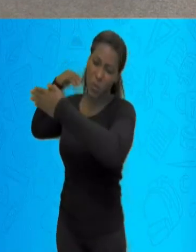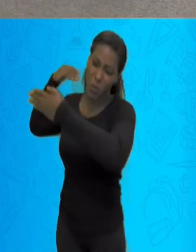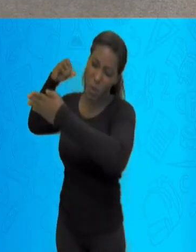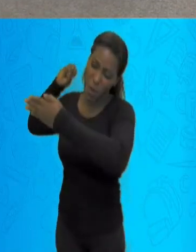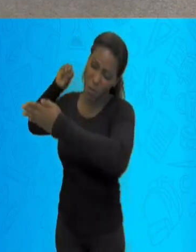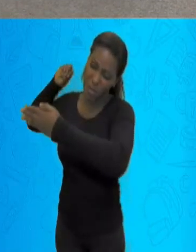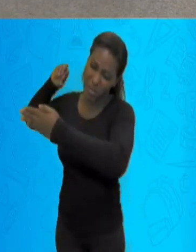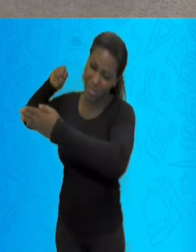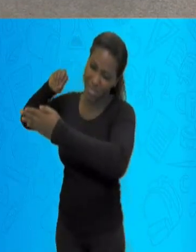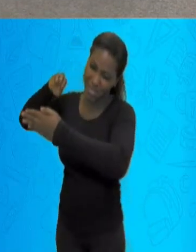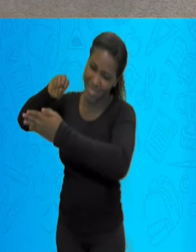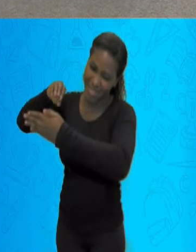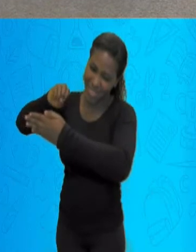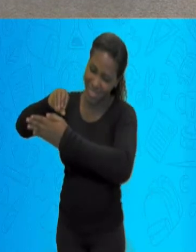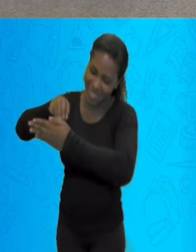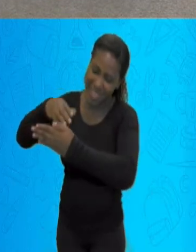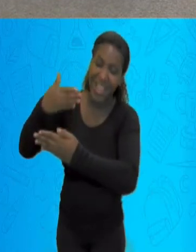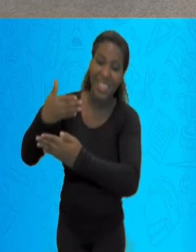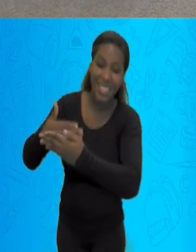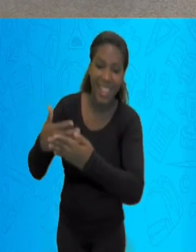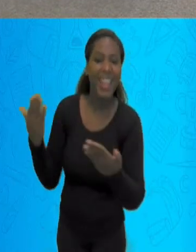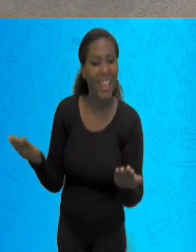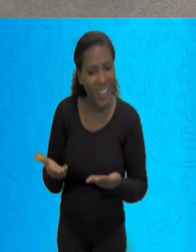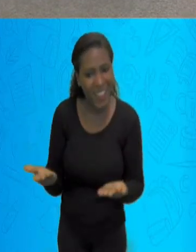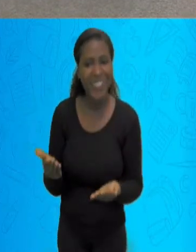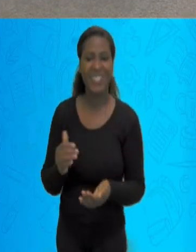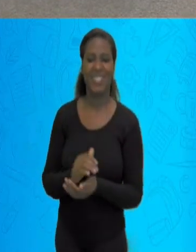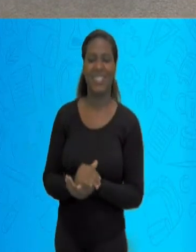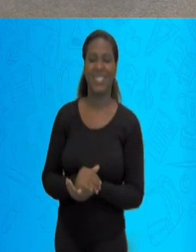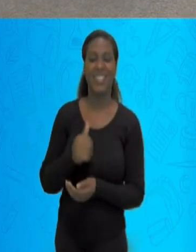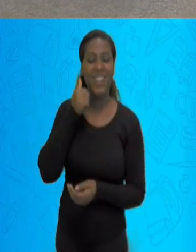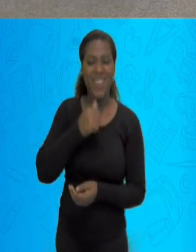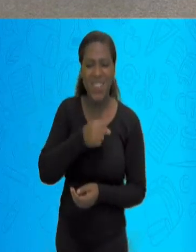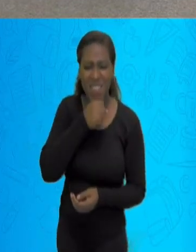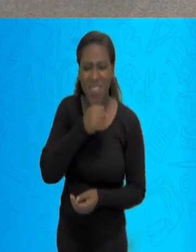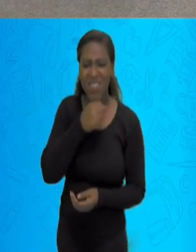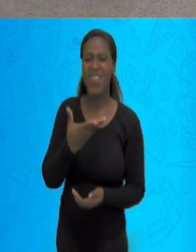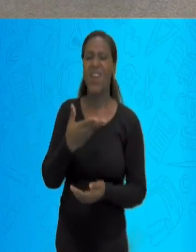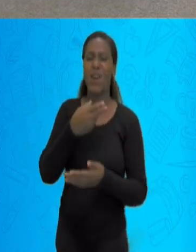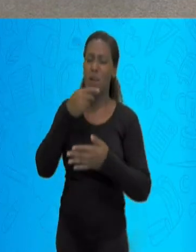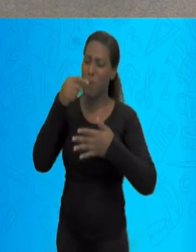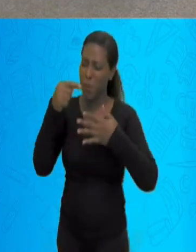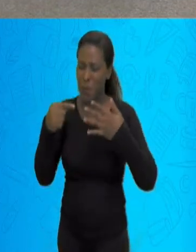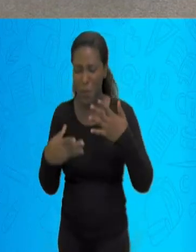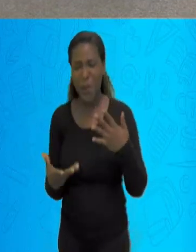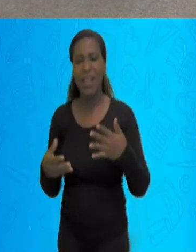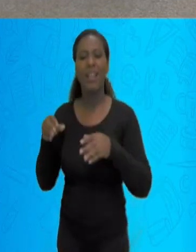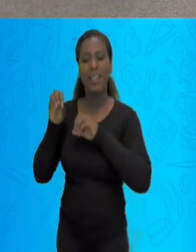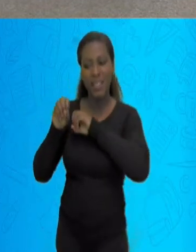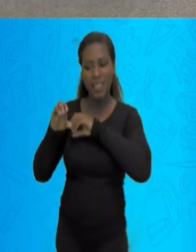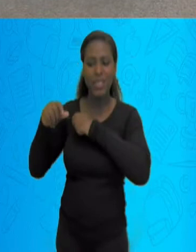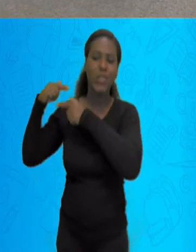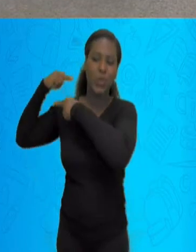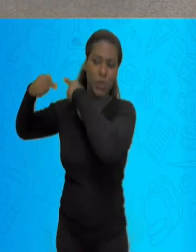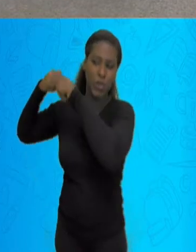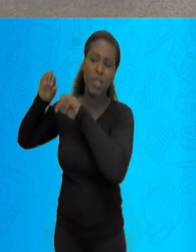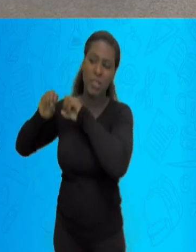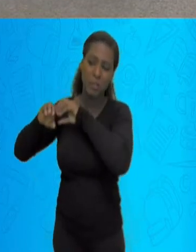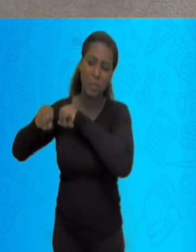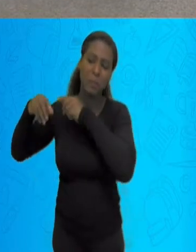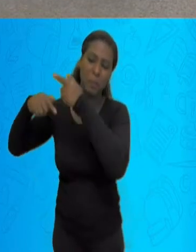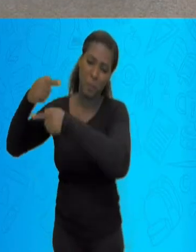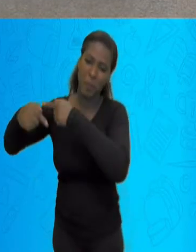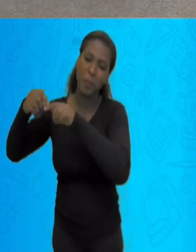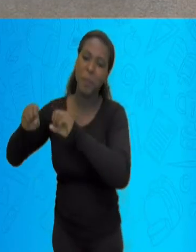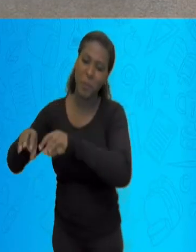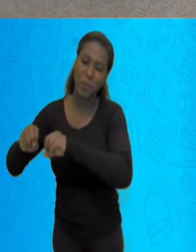geração. E agora as crenças populares brasileiras, essas são muito interessantes, vocês vão conhecer e